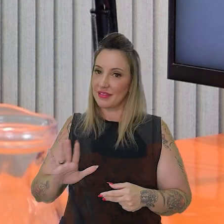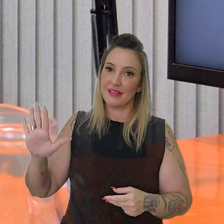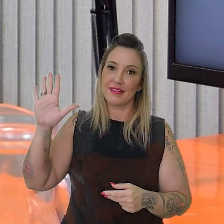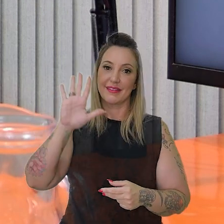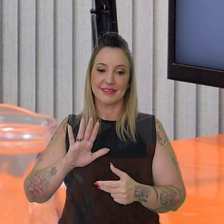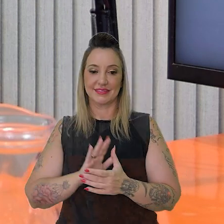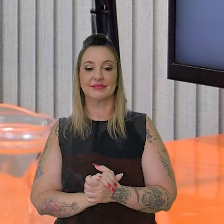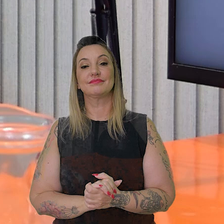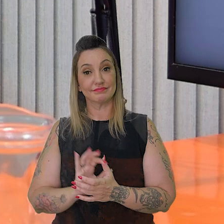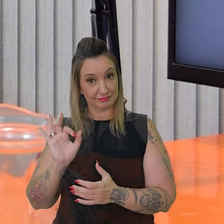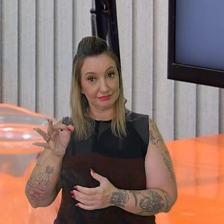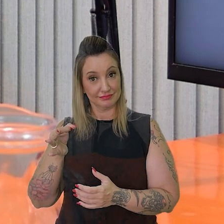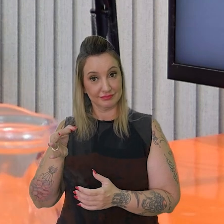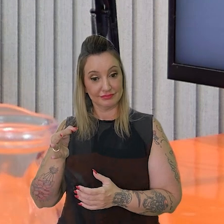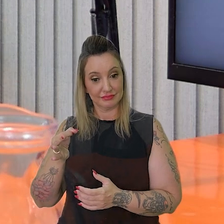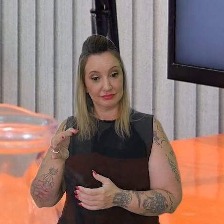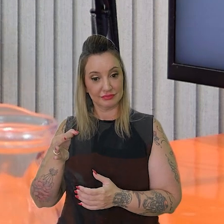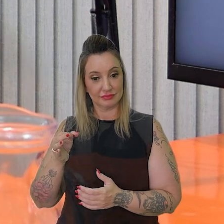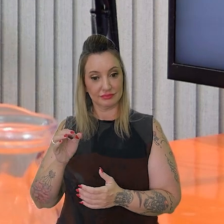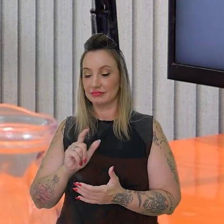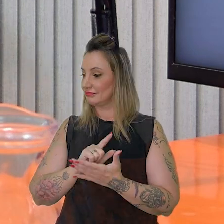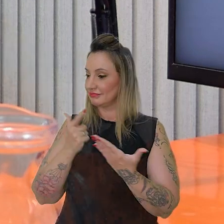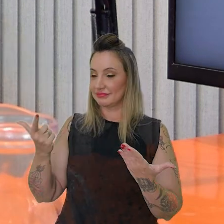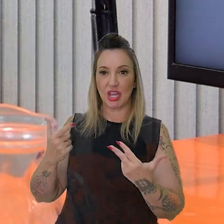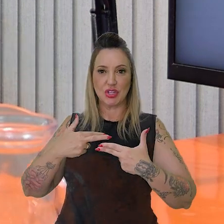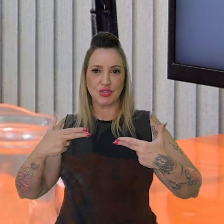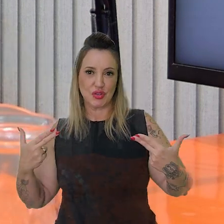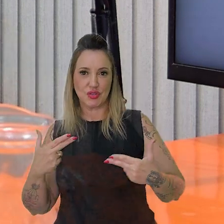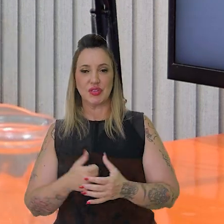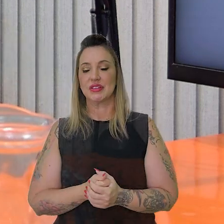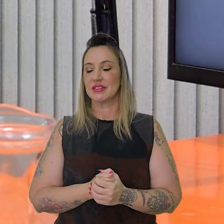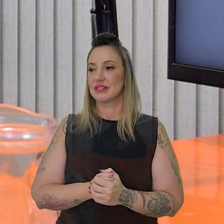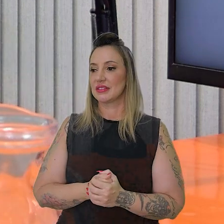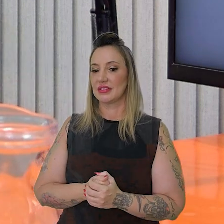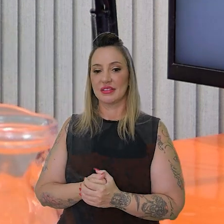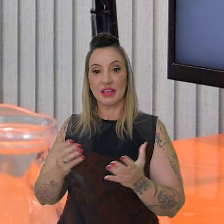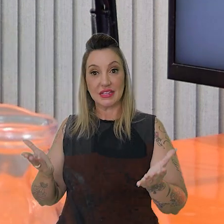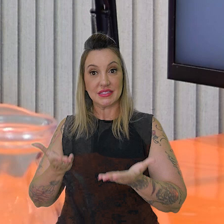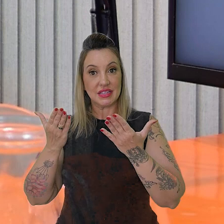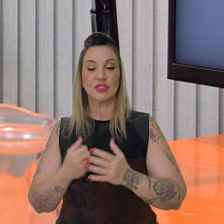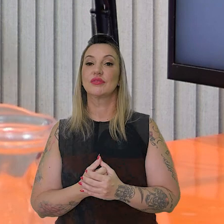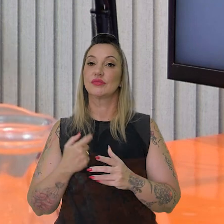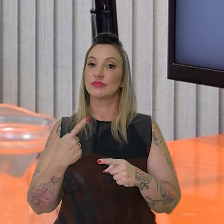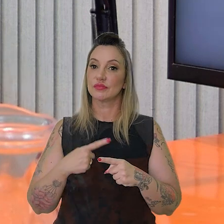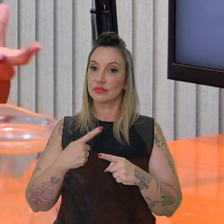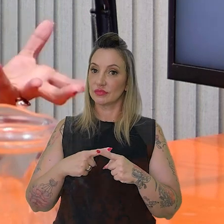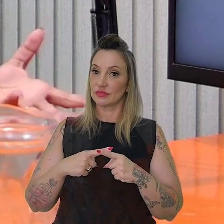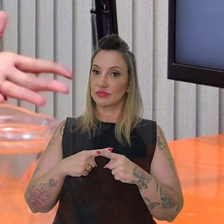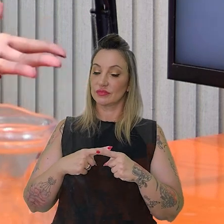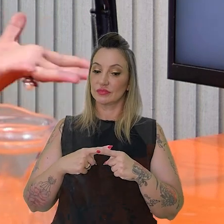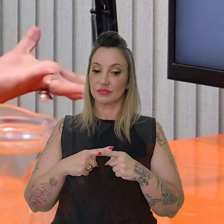nacional Ah é folha é tudo que é jornal é tudo que é que é incentivo